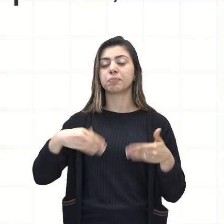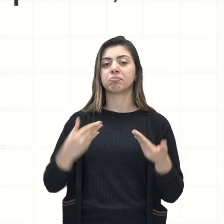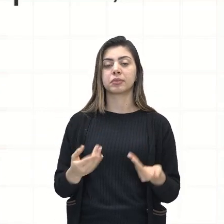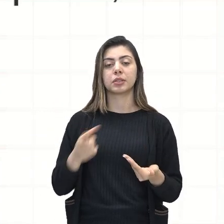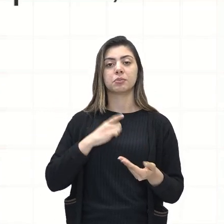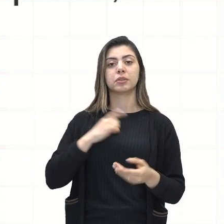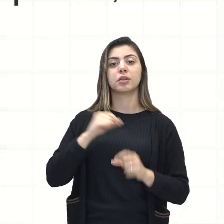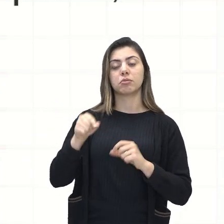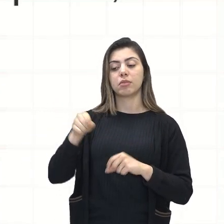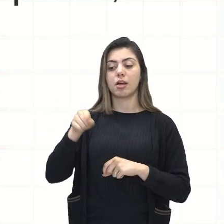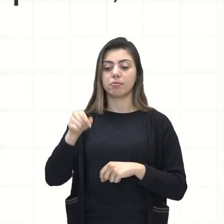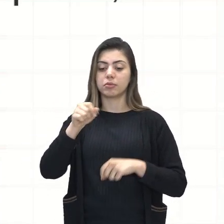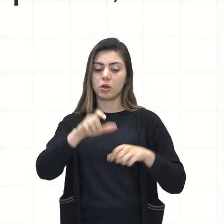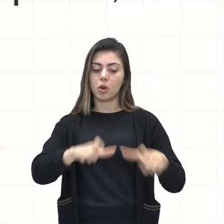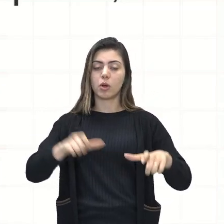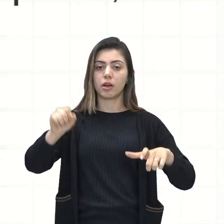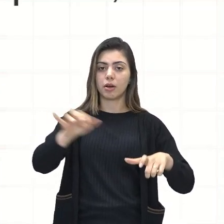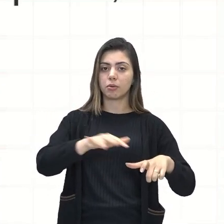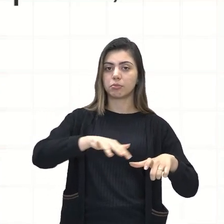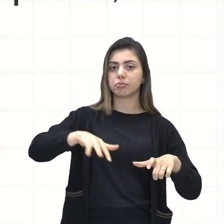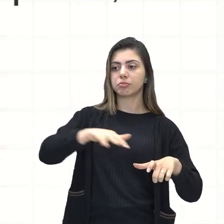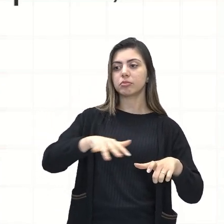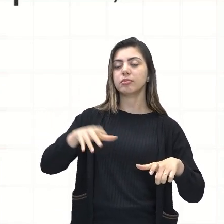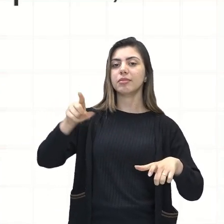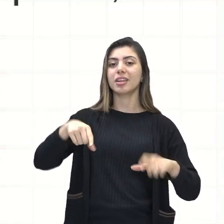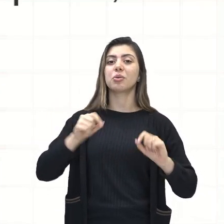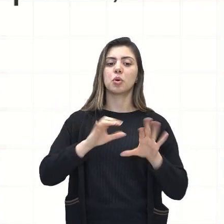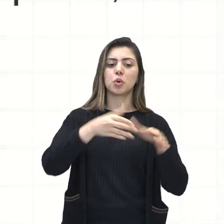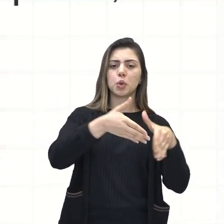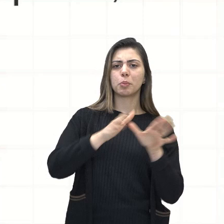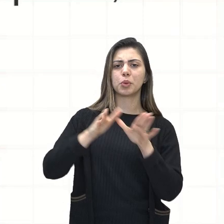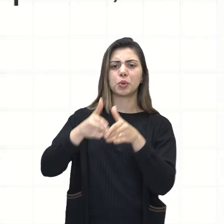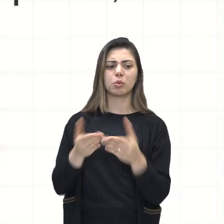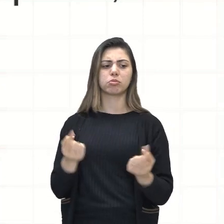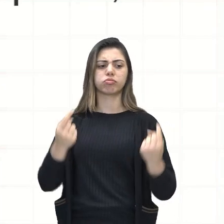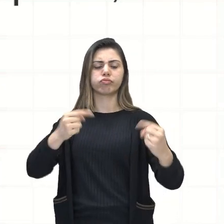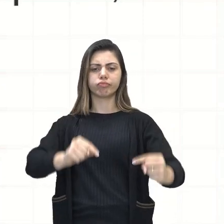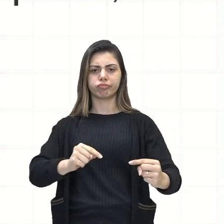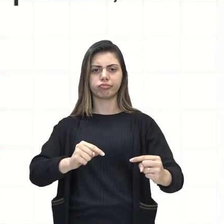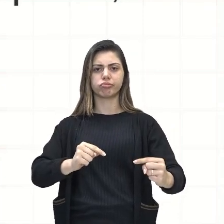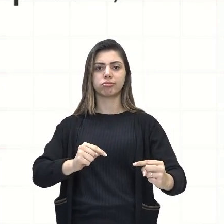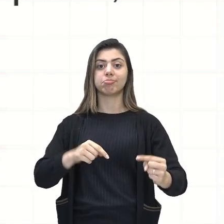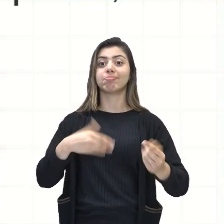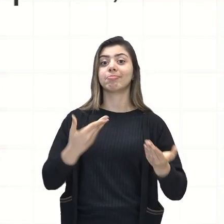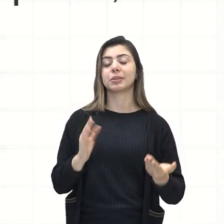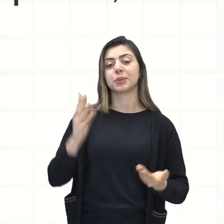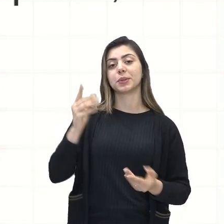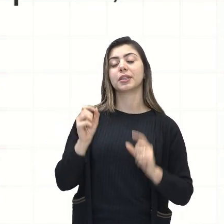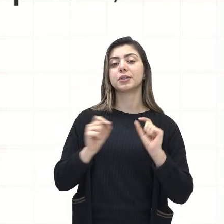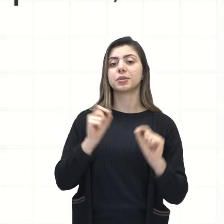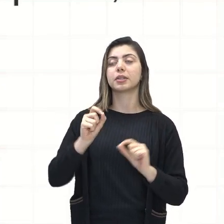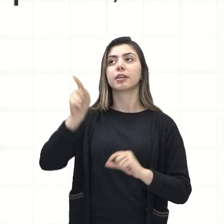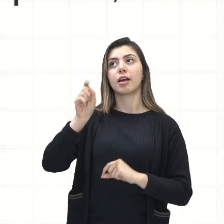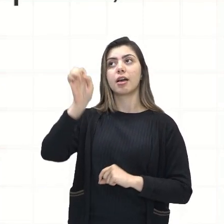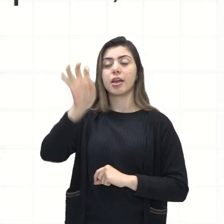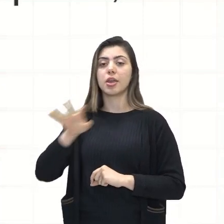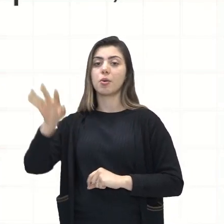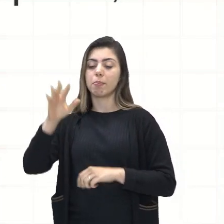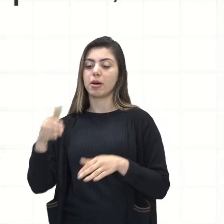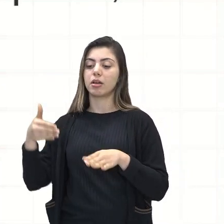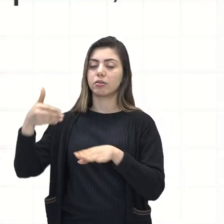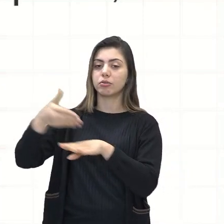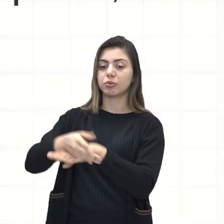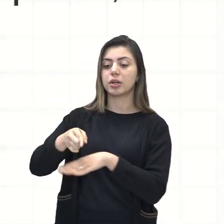mesmo território grupos que são rivais, que eram rivais. E aí o que acontece? Enquanto os europeus estavam naquele território,